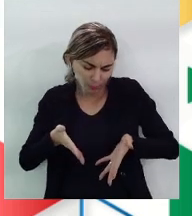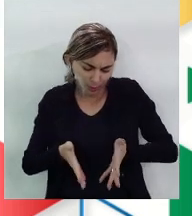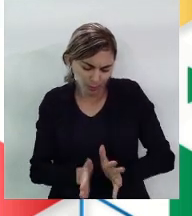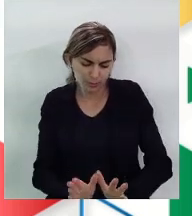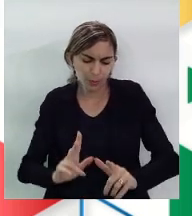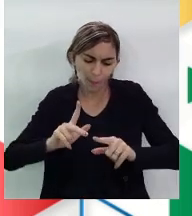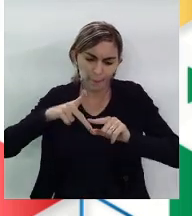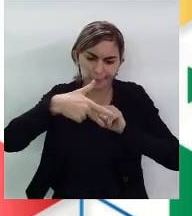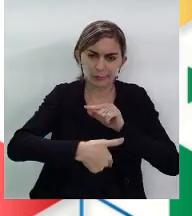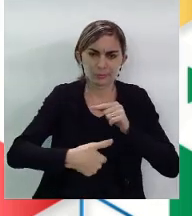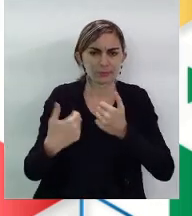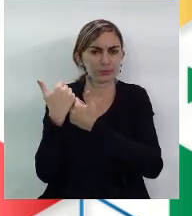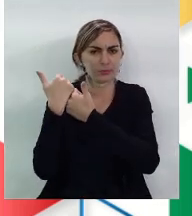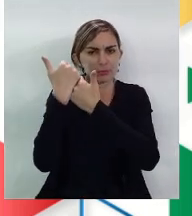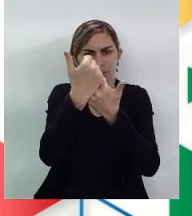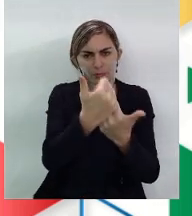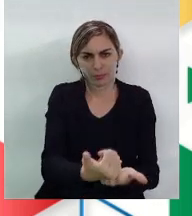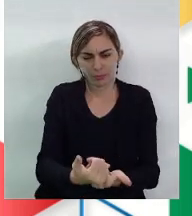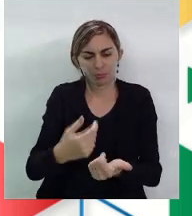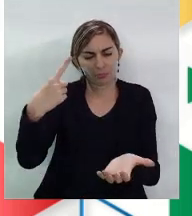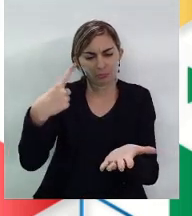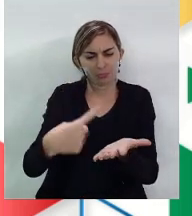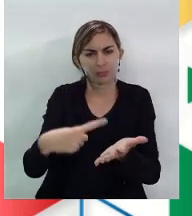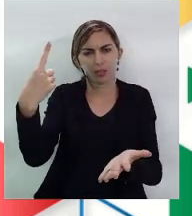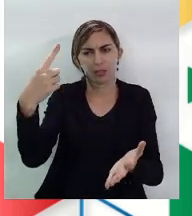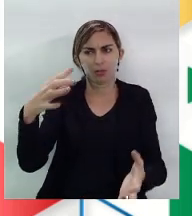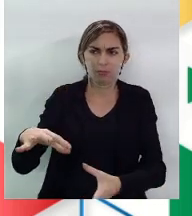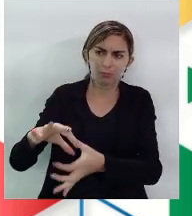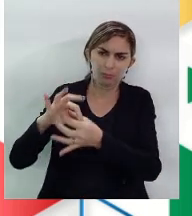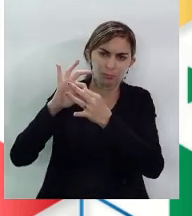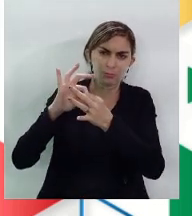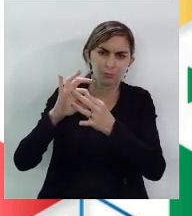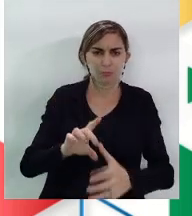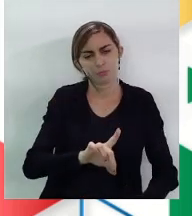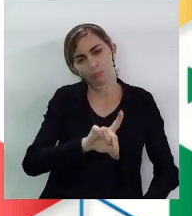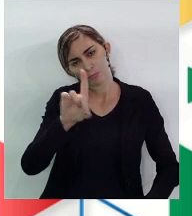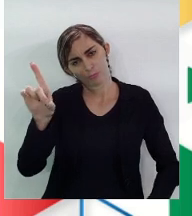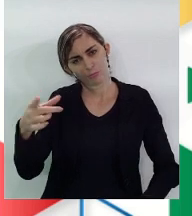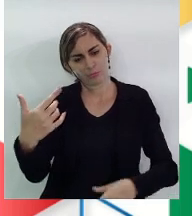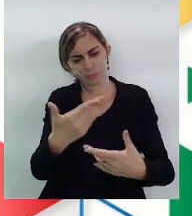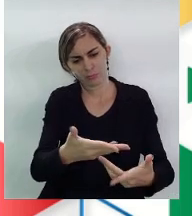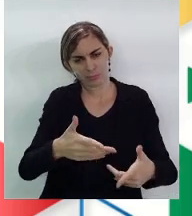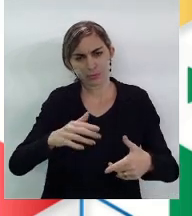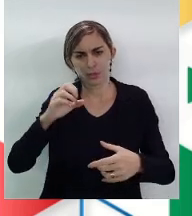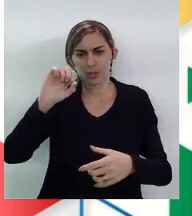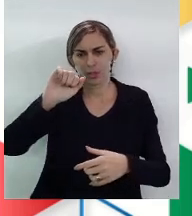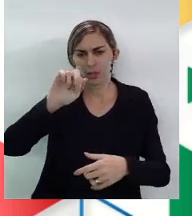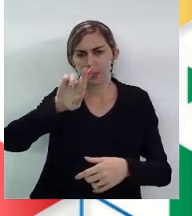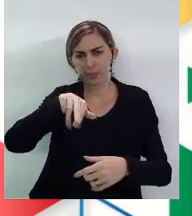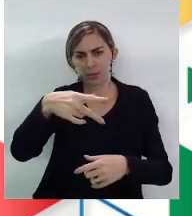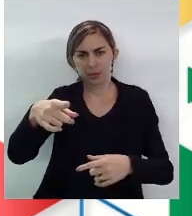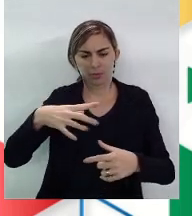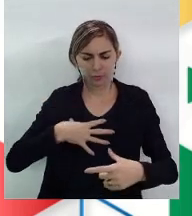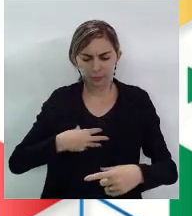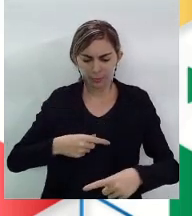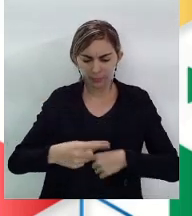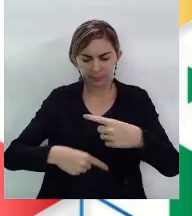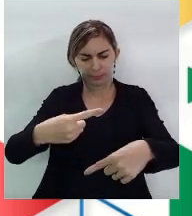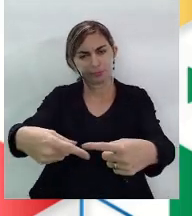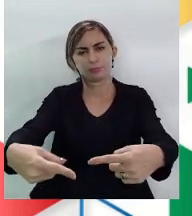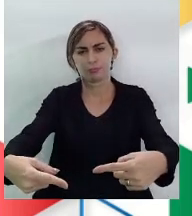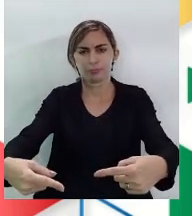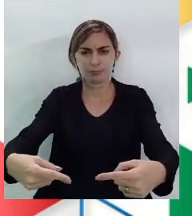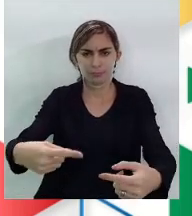nascido, representando a marca da aliança entre Deus e Abraão e seus descendentes. Então, o